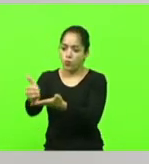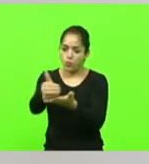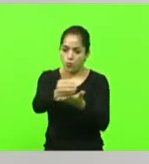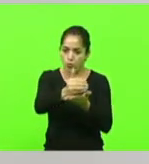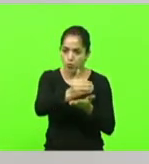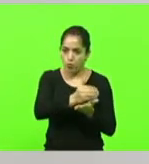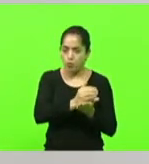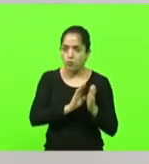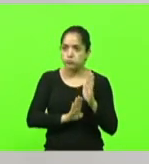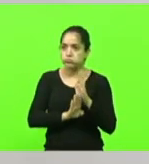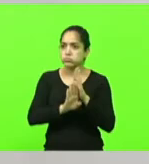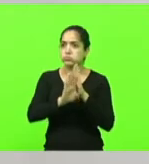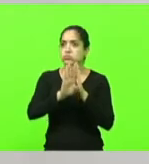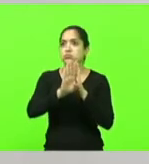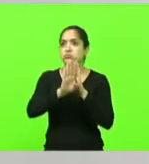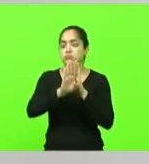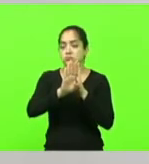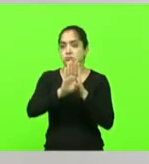superávit de arrecadação,